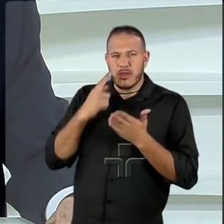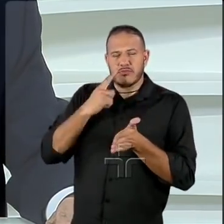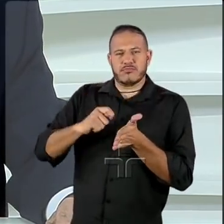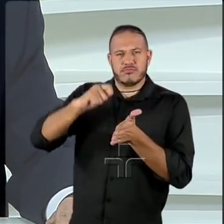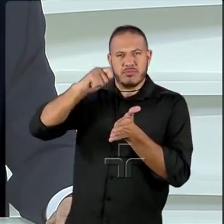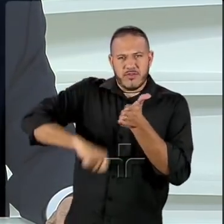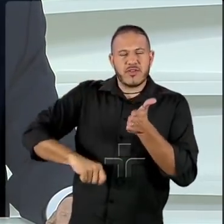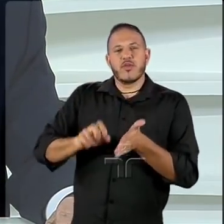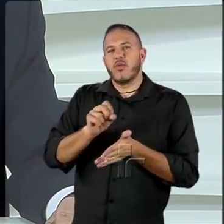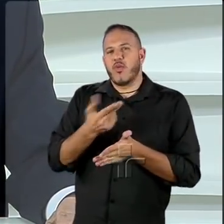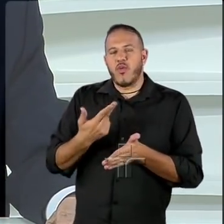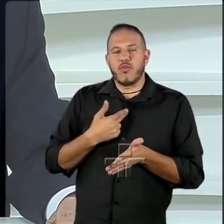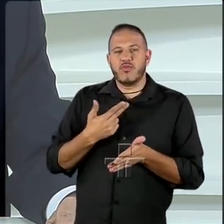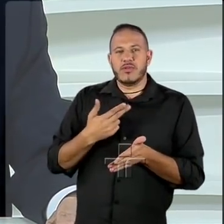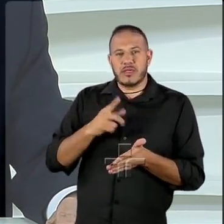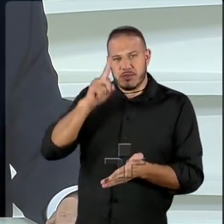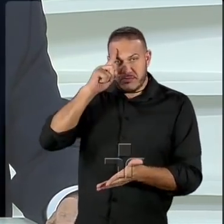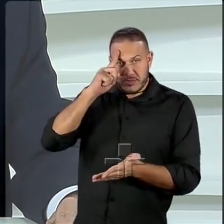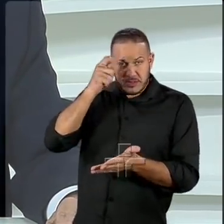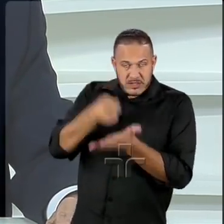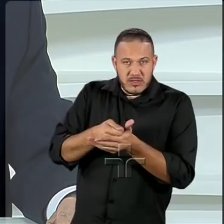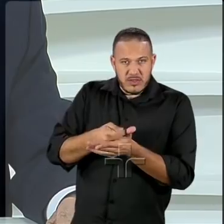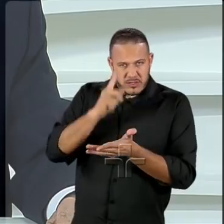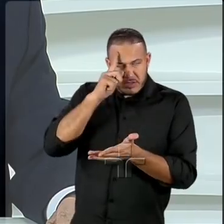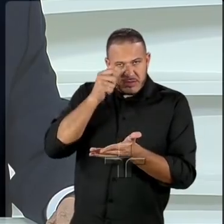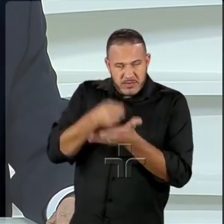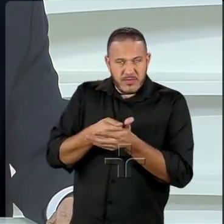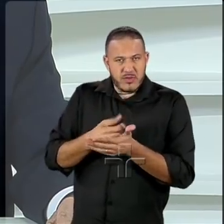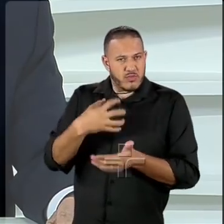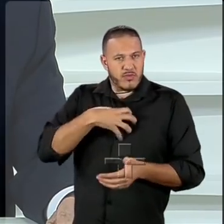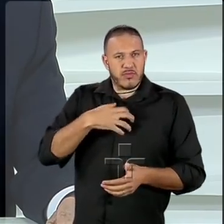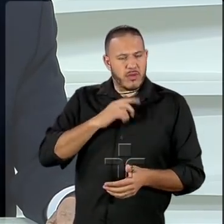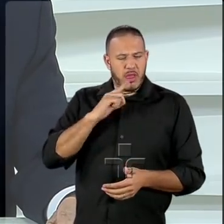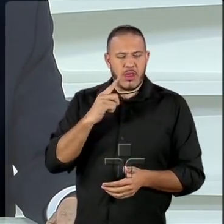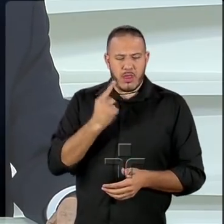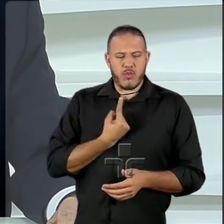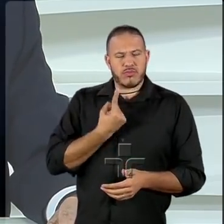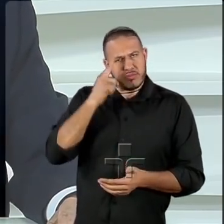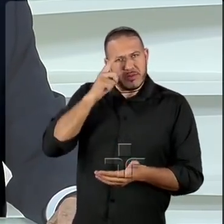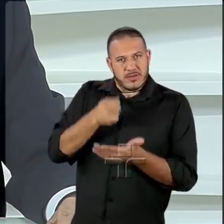ou decide monocraticamente,